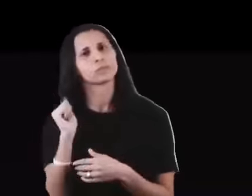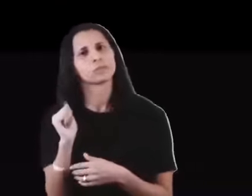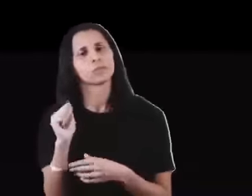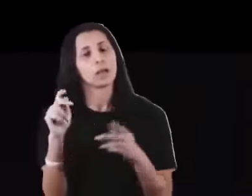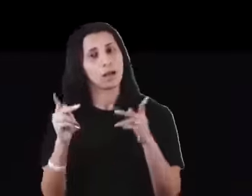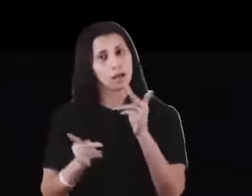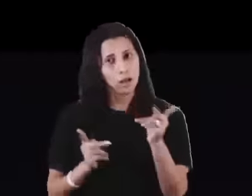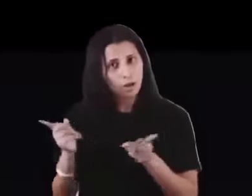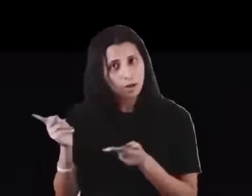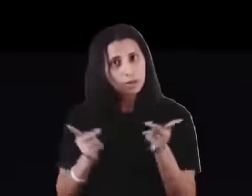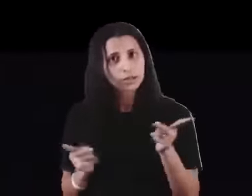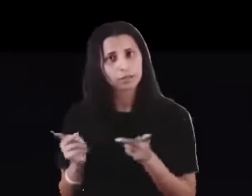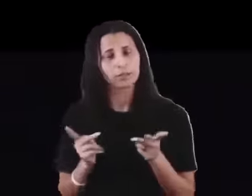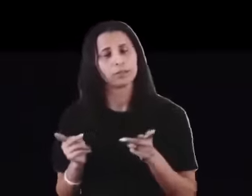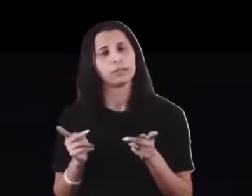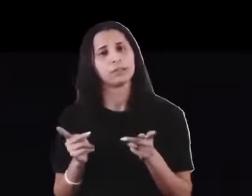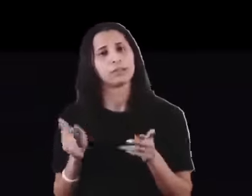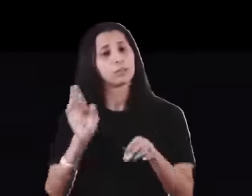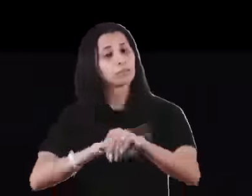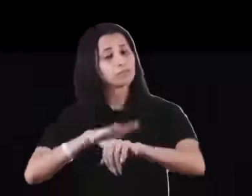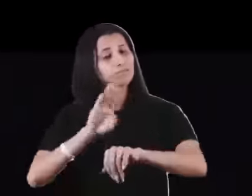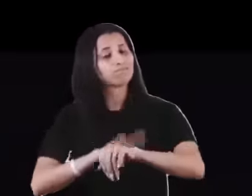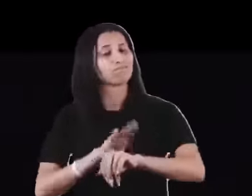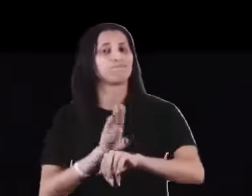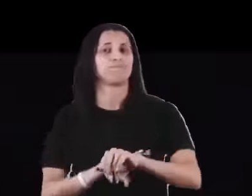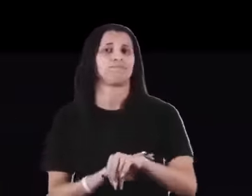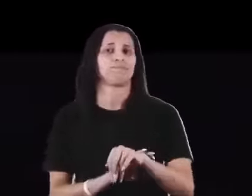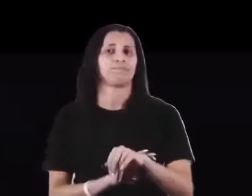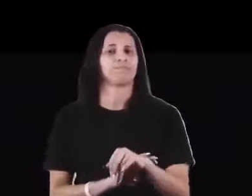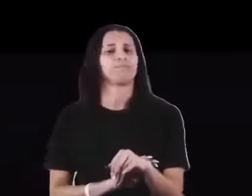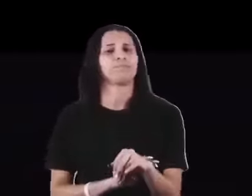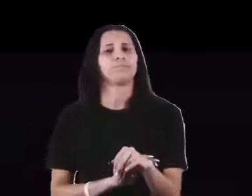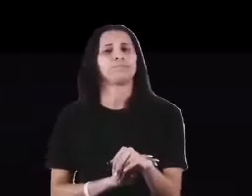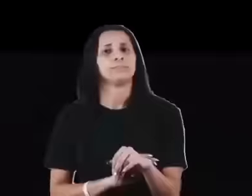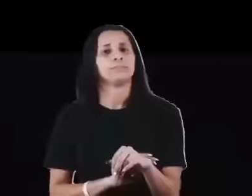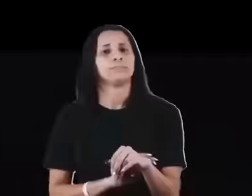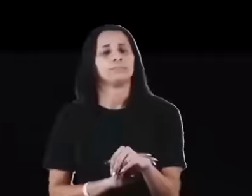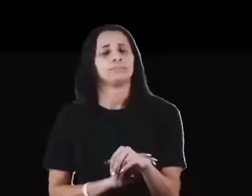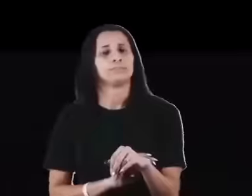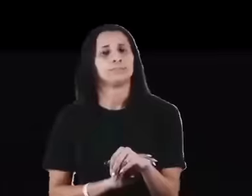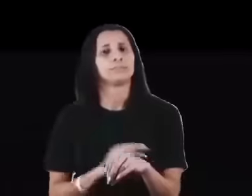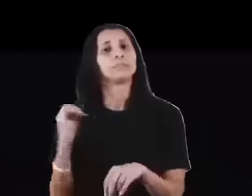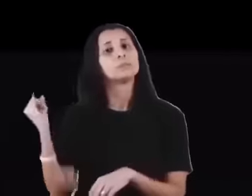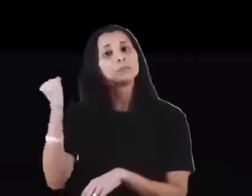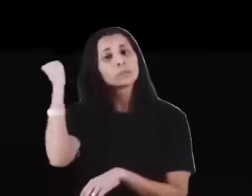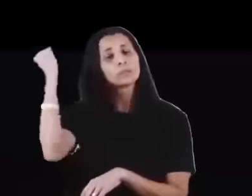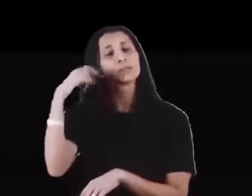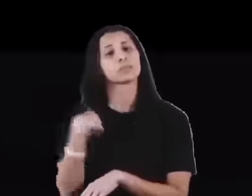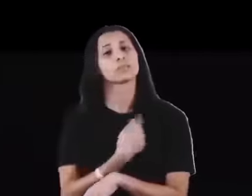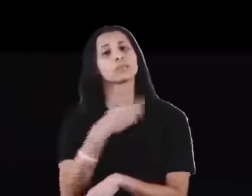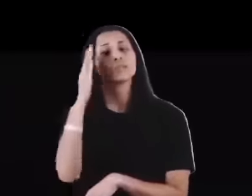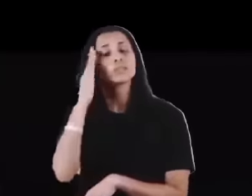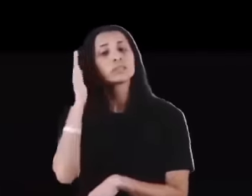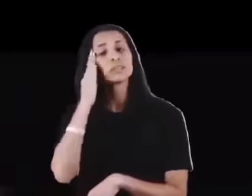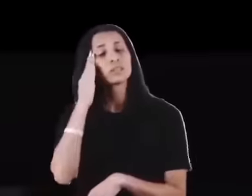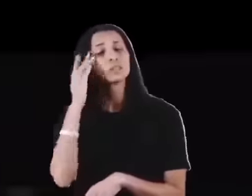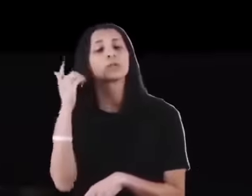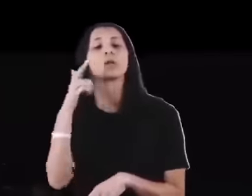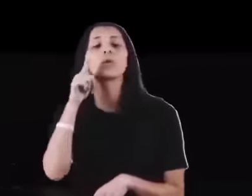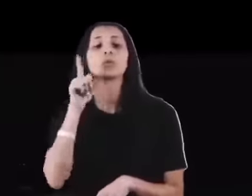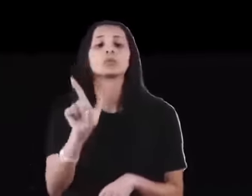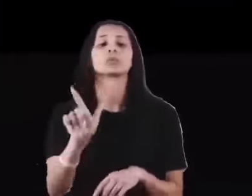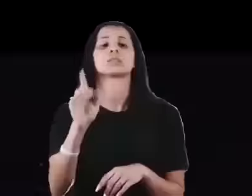H tava nesse momento e em que é importante entender que ela conseguiu